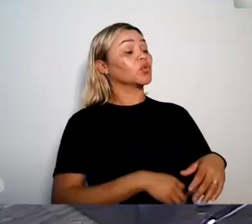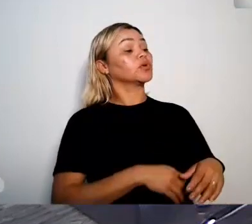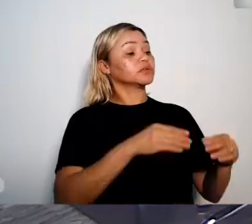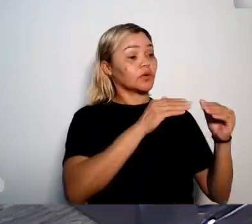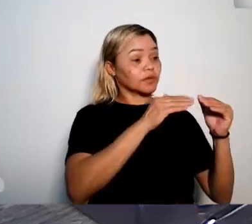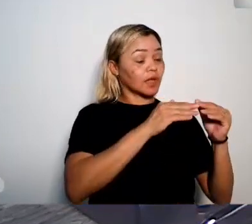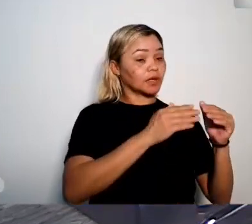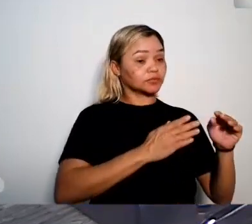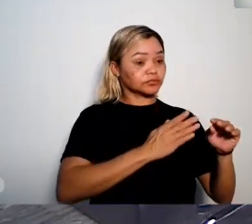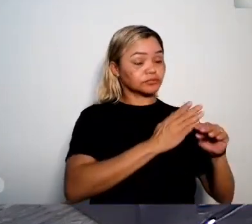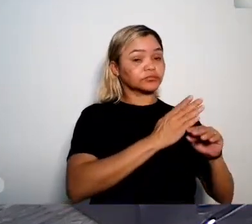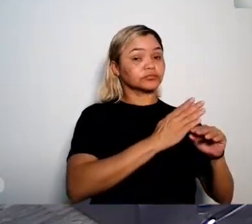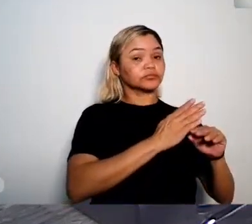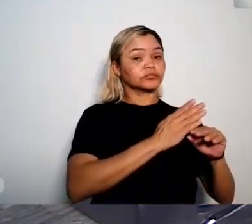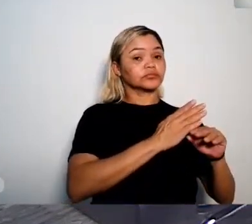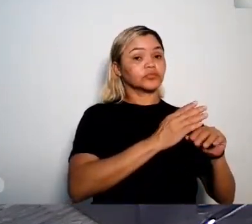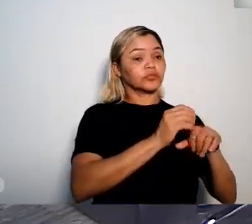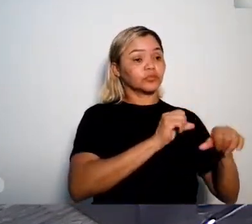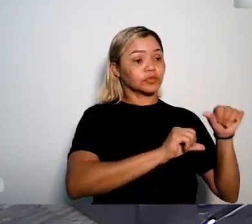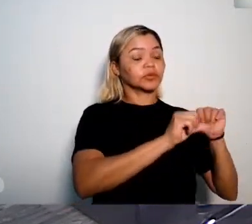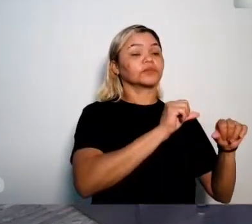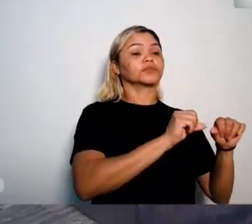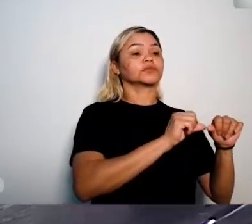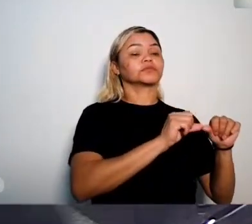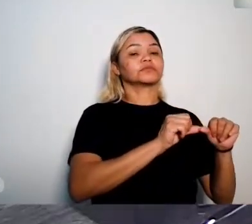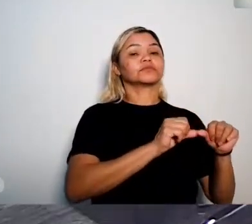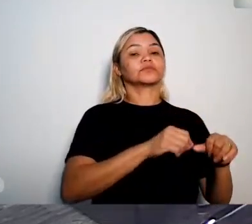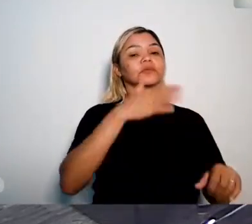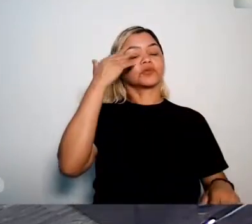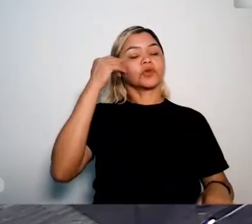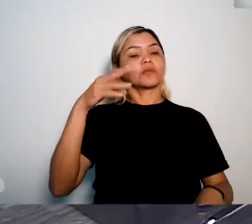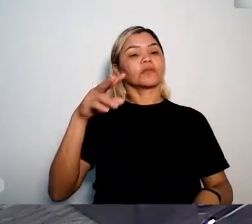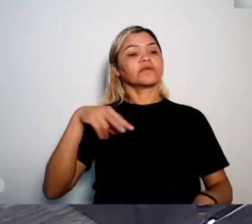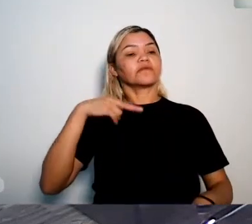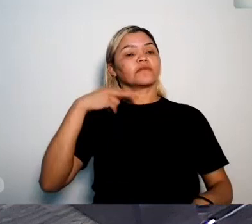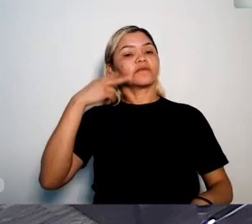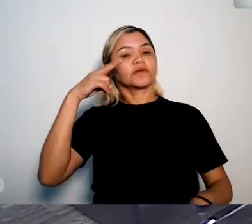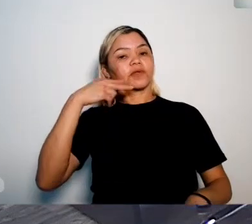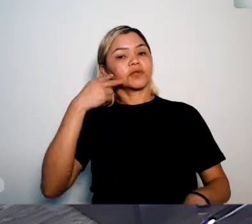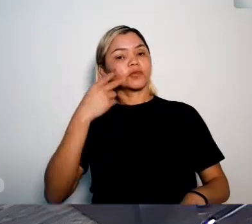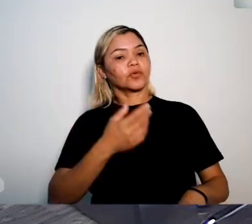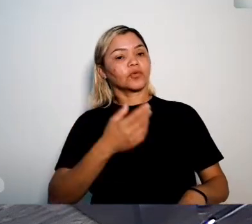inversão da pauta solicitada pelo nobre vereador do projeto